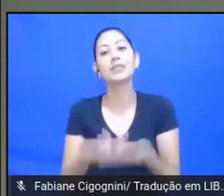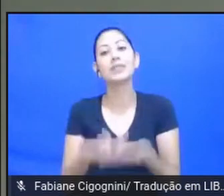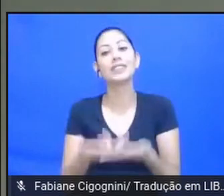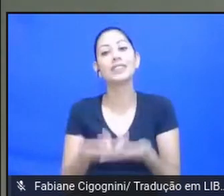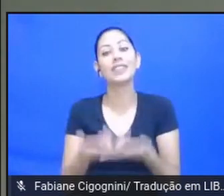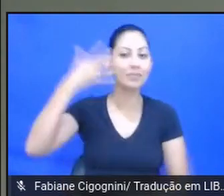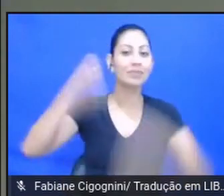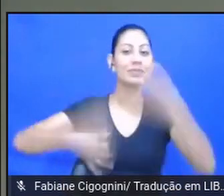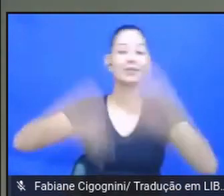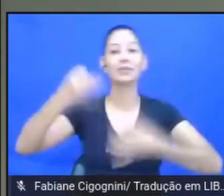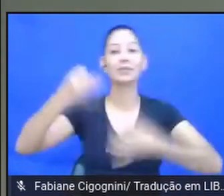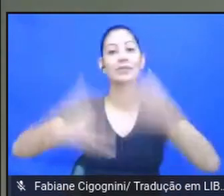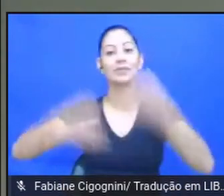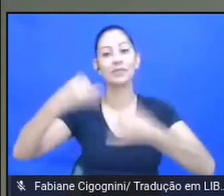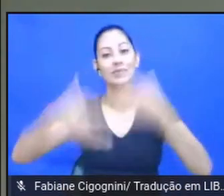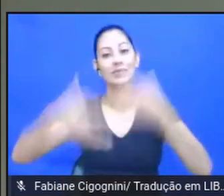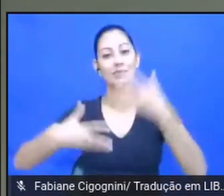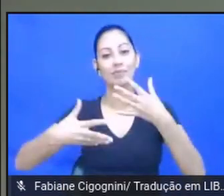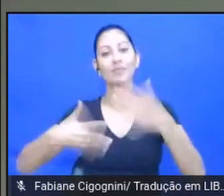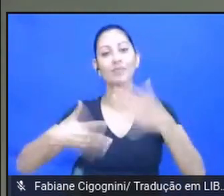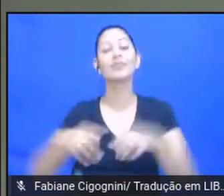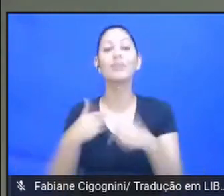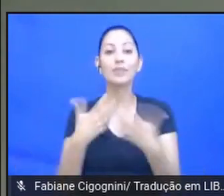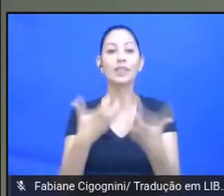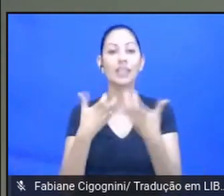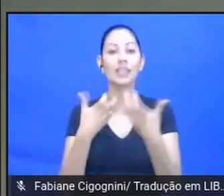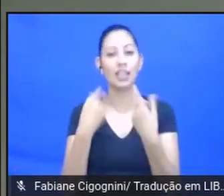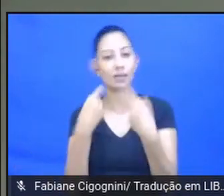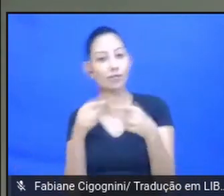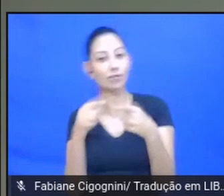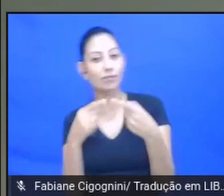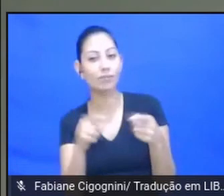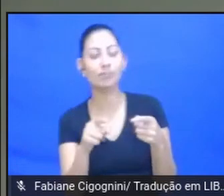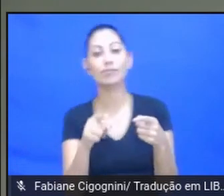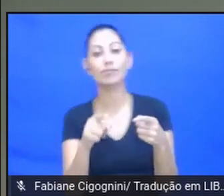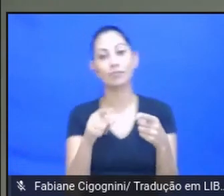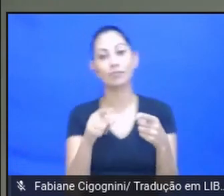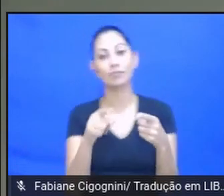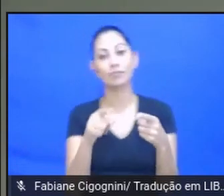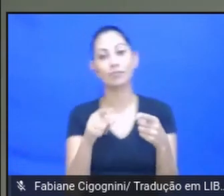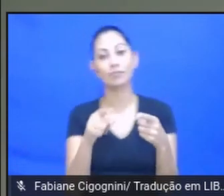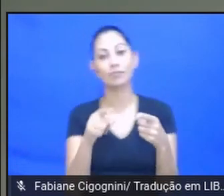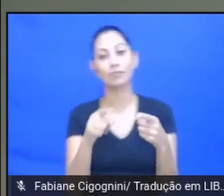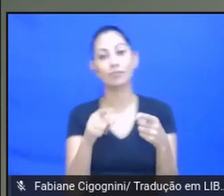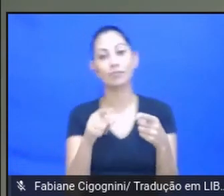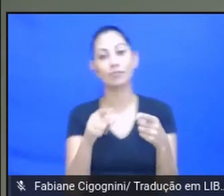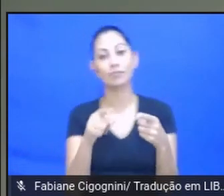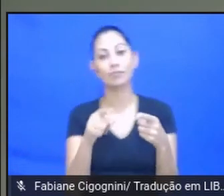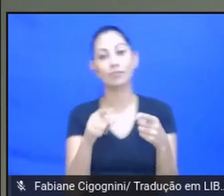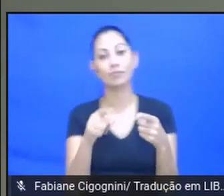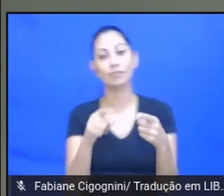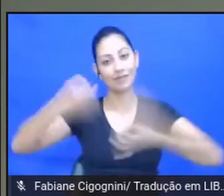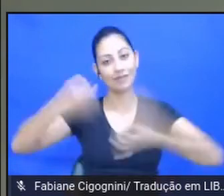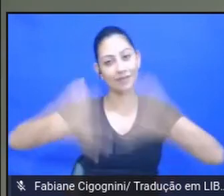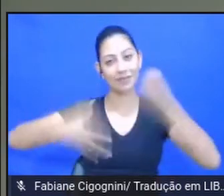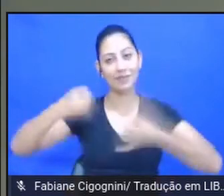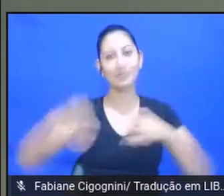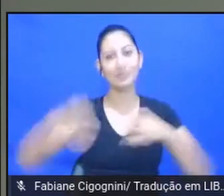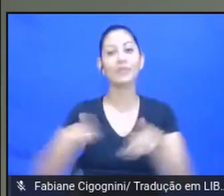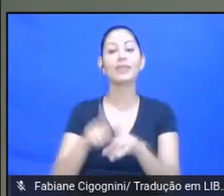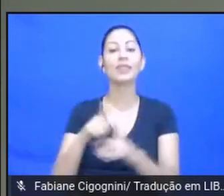primeiro por incentivá-los, primeiro por ouvir-me, depois por estar aqui, depois